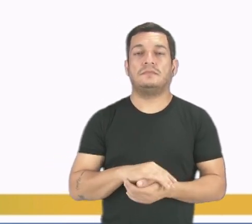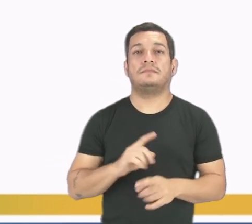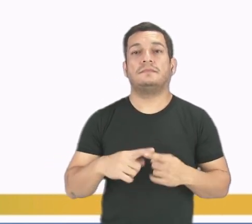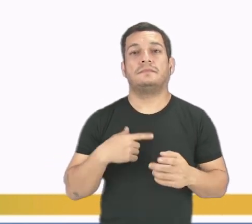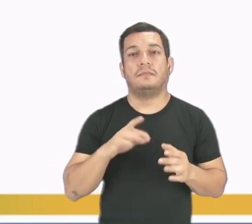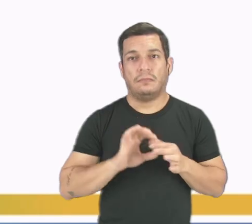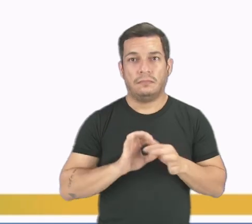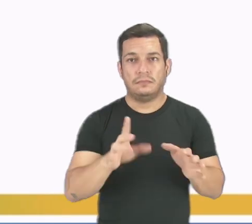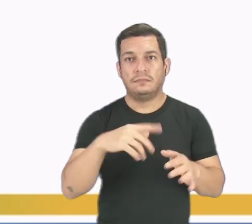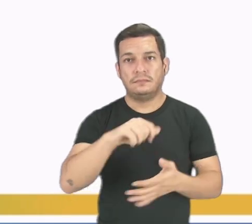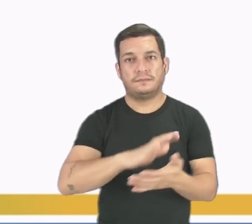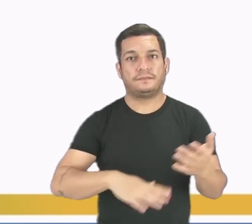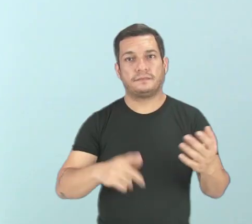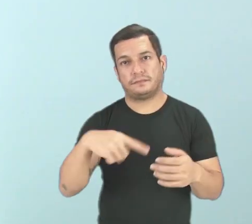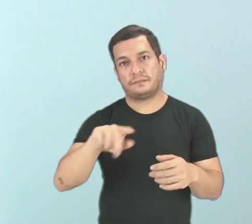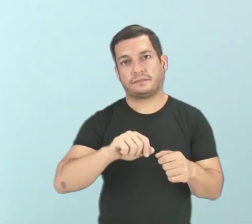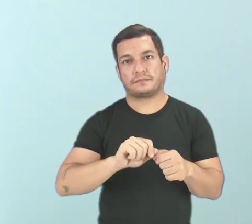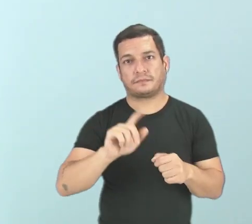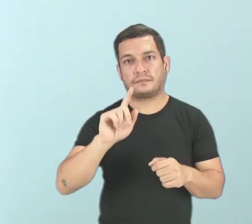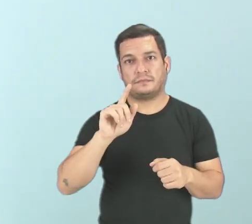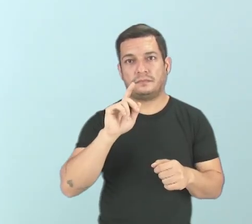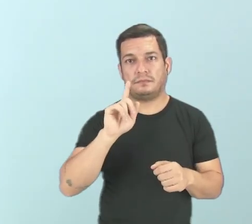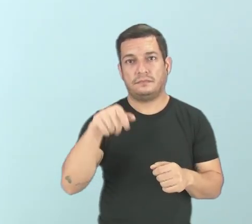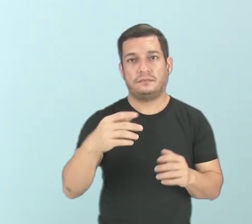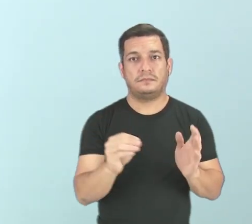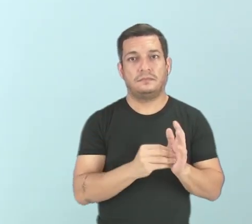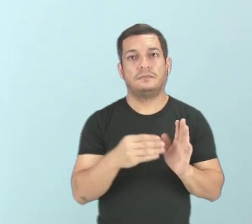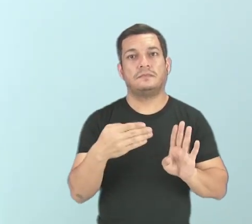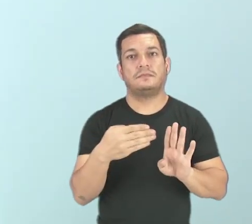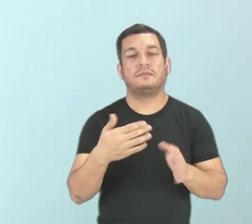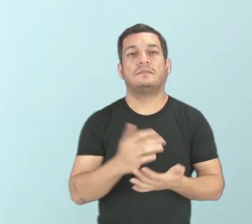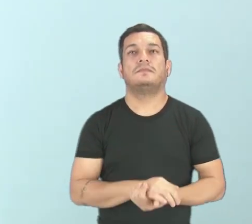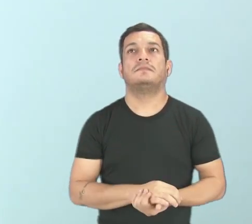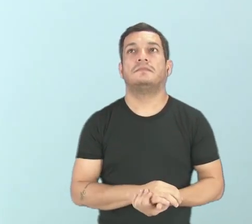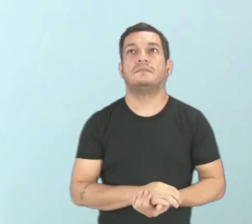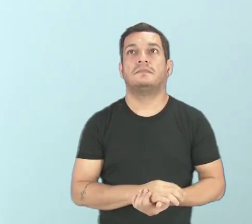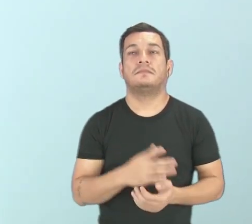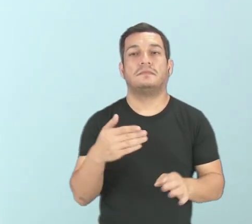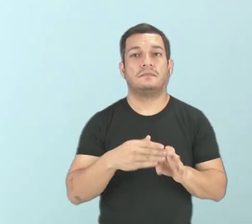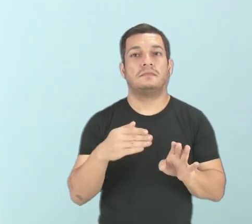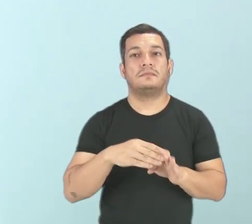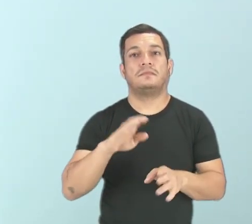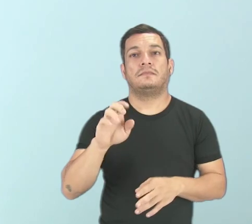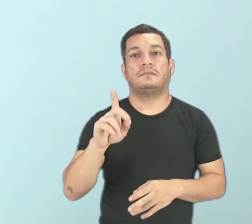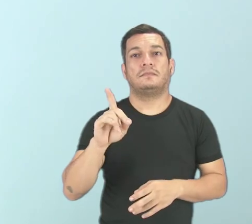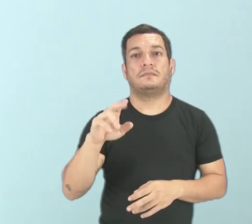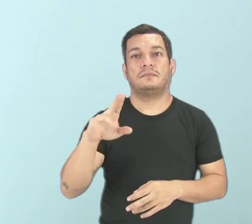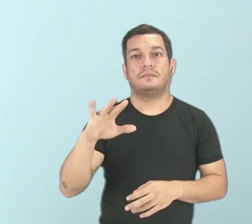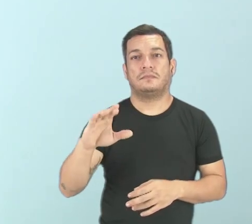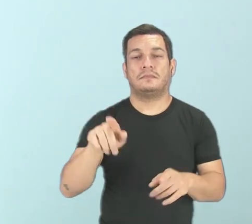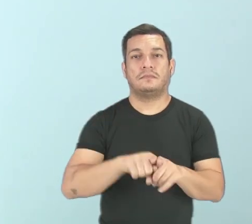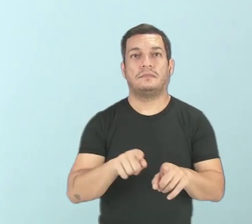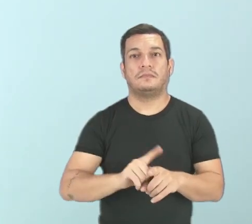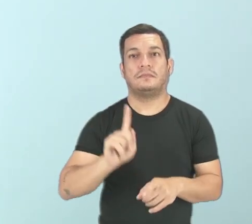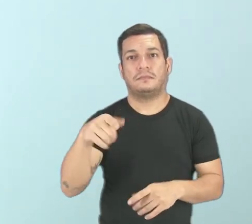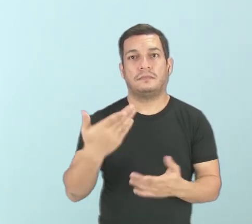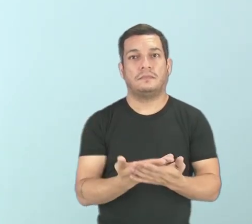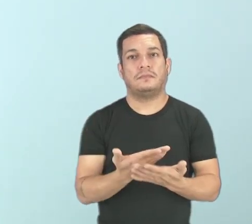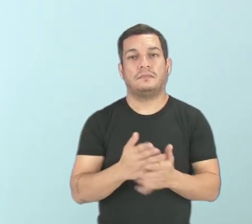ponto onde todas as forças se concentram. Aí, com isso, você consegue o equilíbrio. Tudo bem? Essa experiência